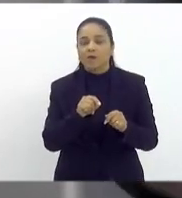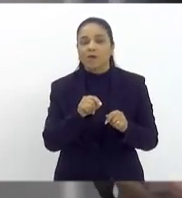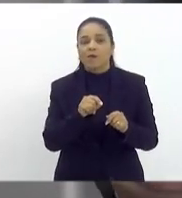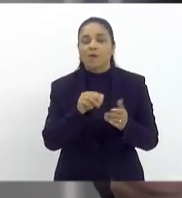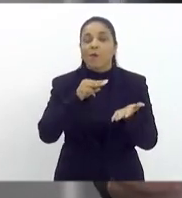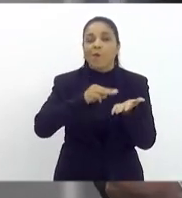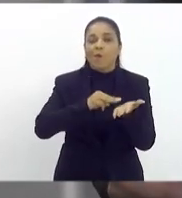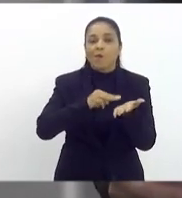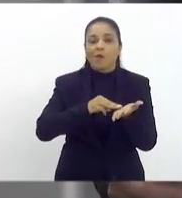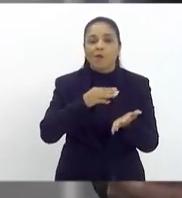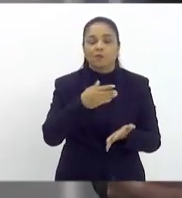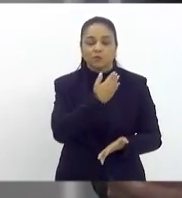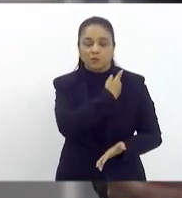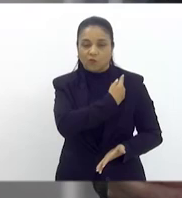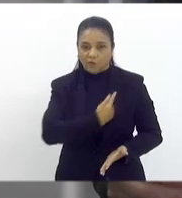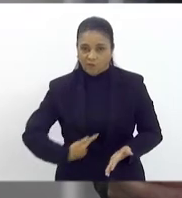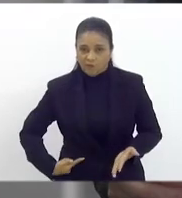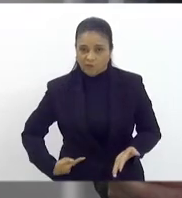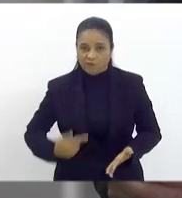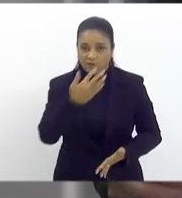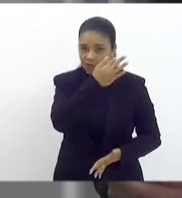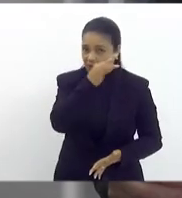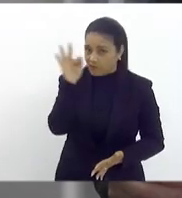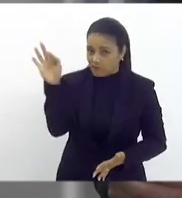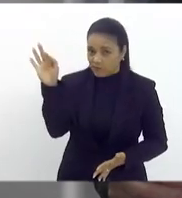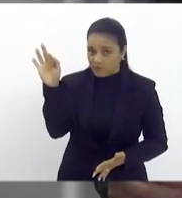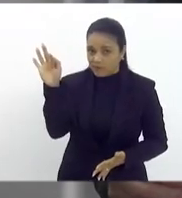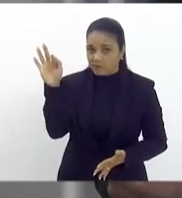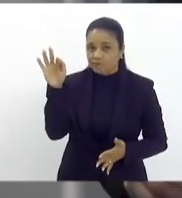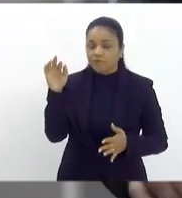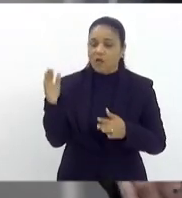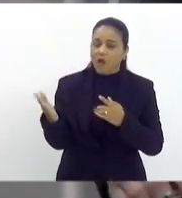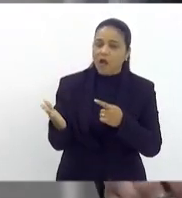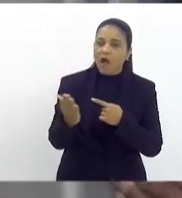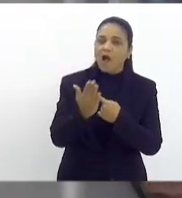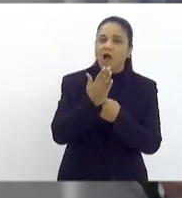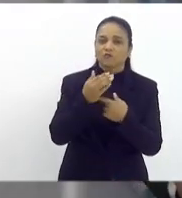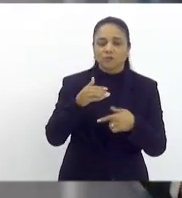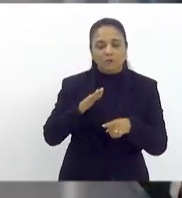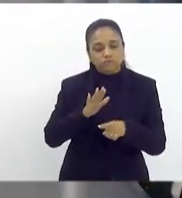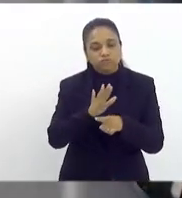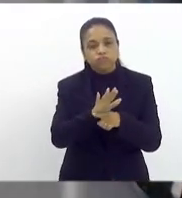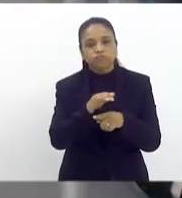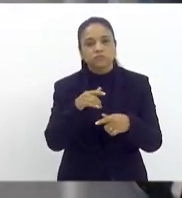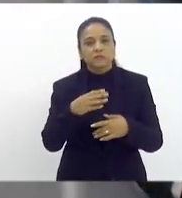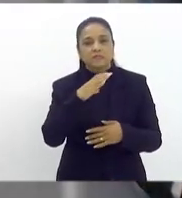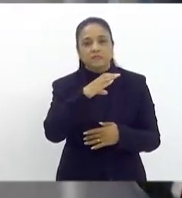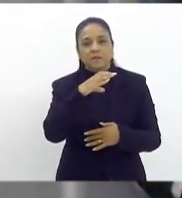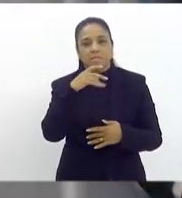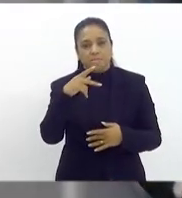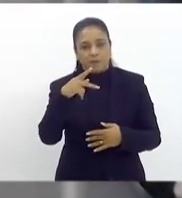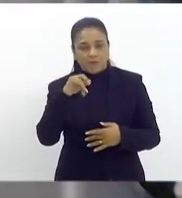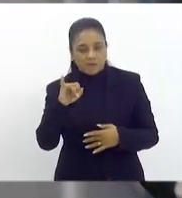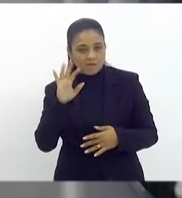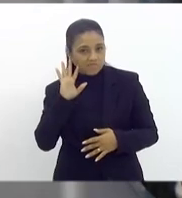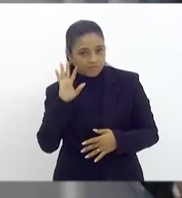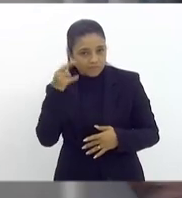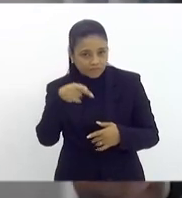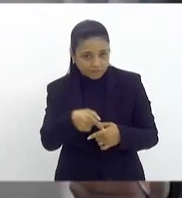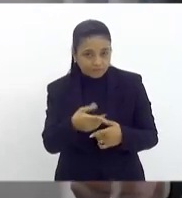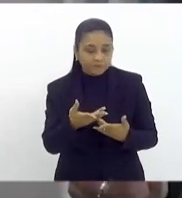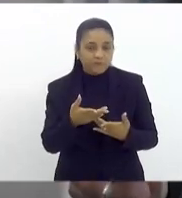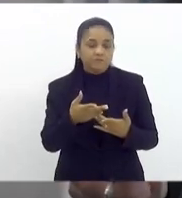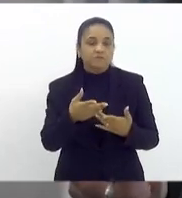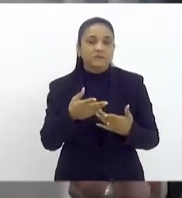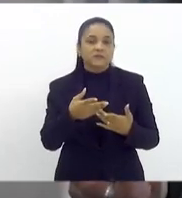federal para poder nos ajudar na condução dessa CPI e deslindar um